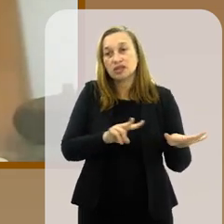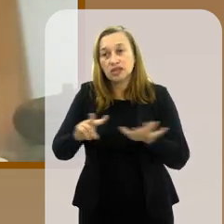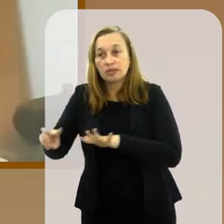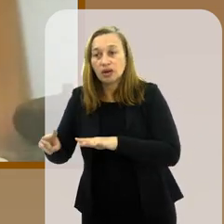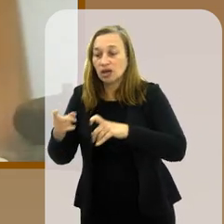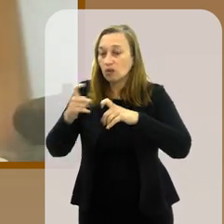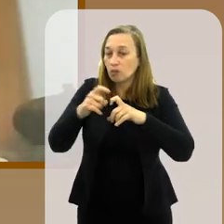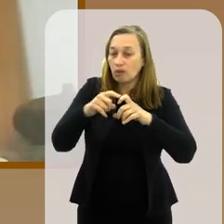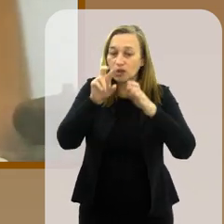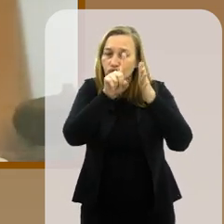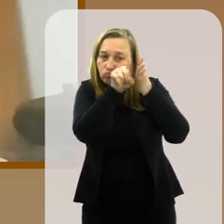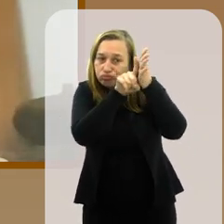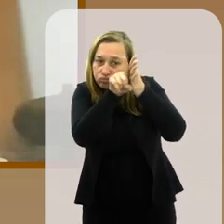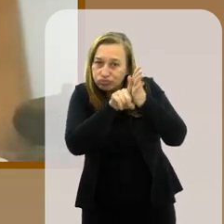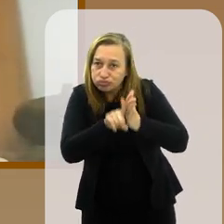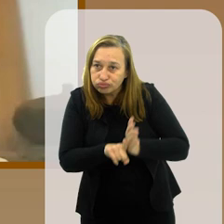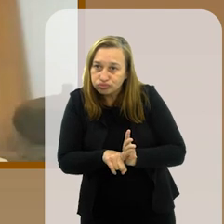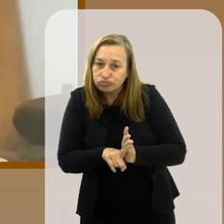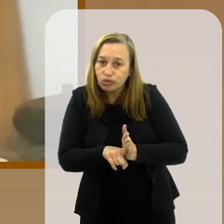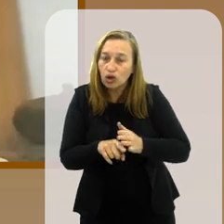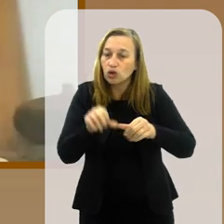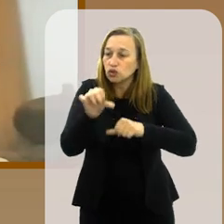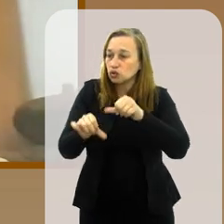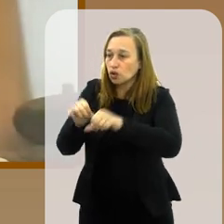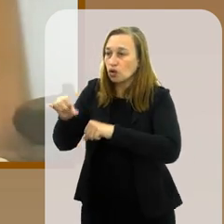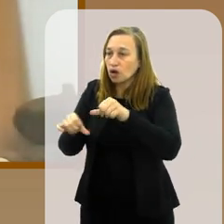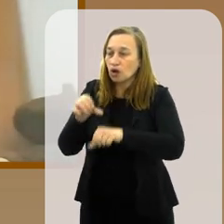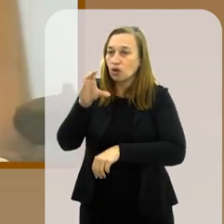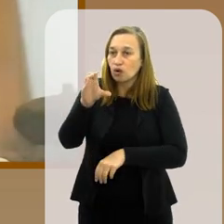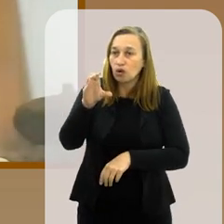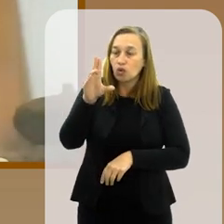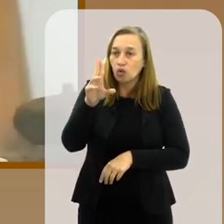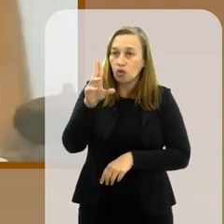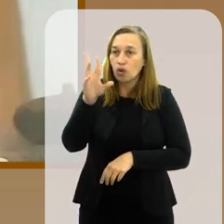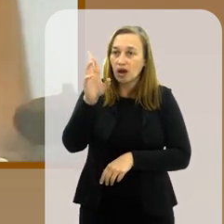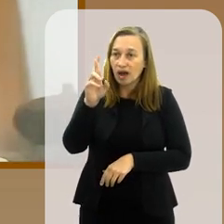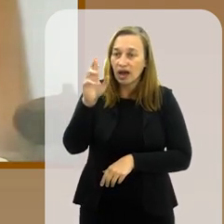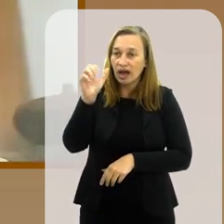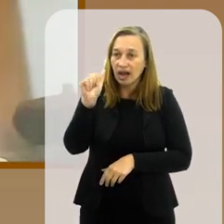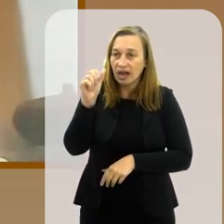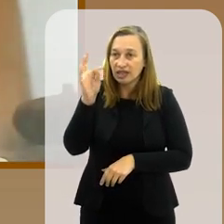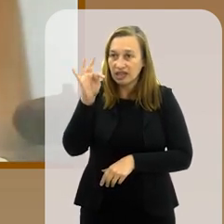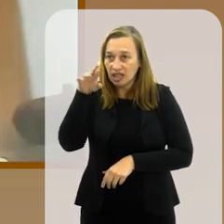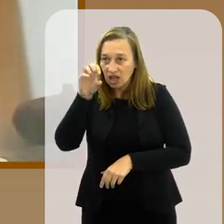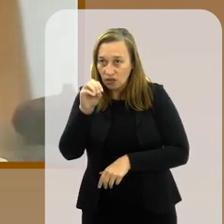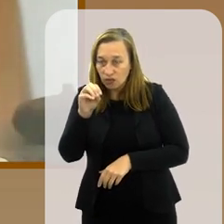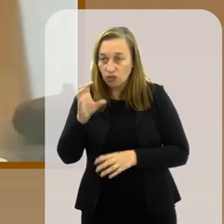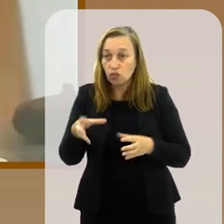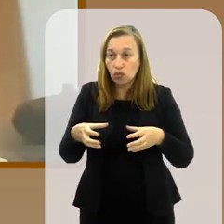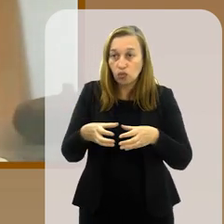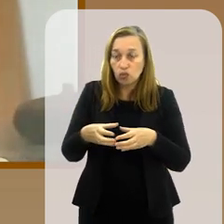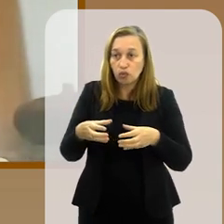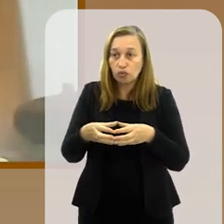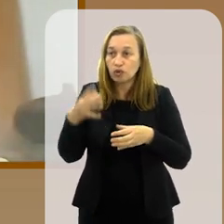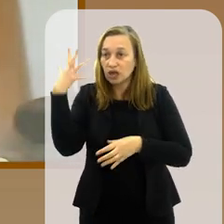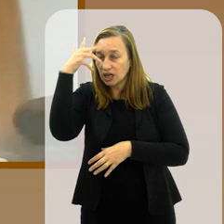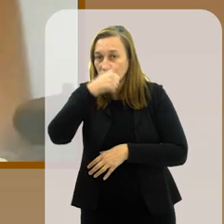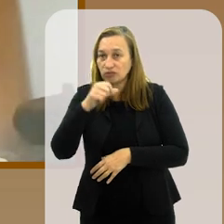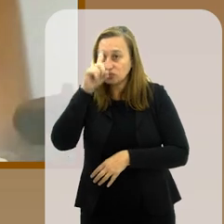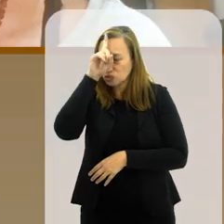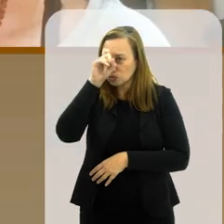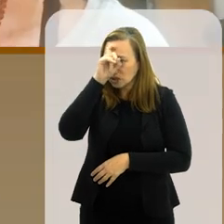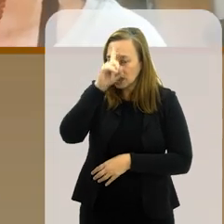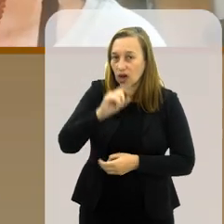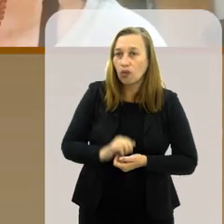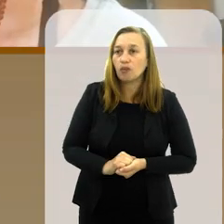médicos olham os ferimentos, trocam os curativos, os enfermeiros, a equipe linda lá do hospital